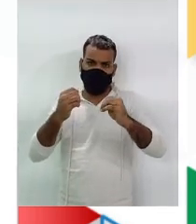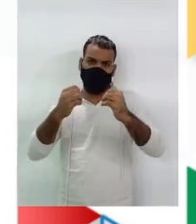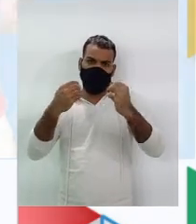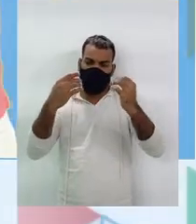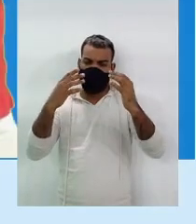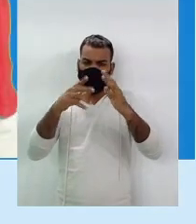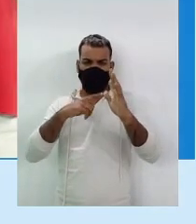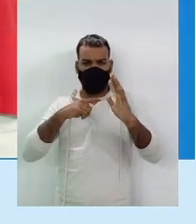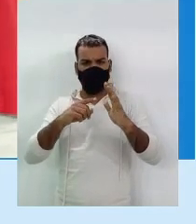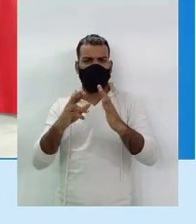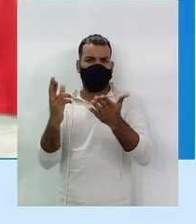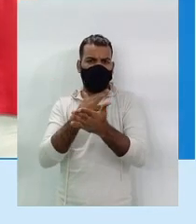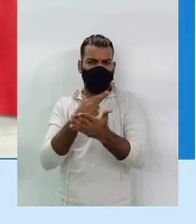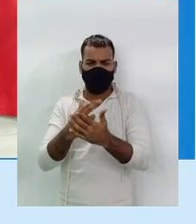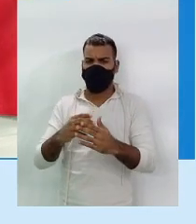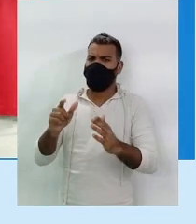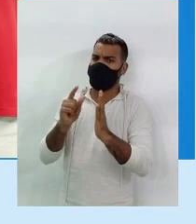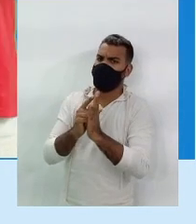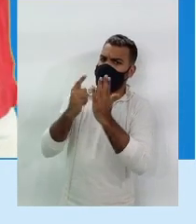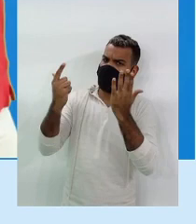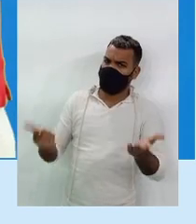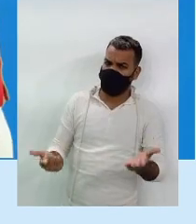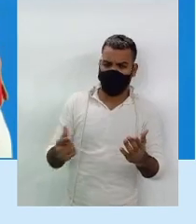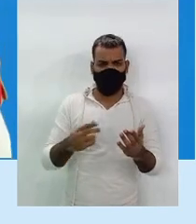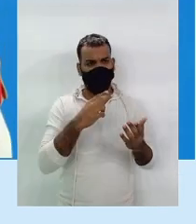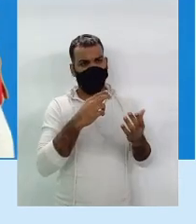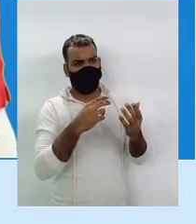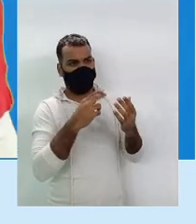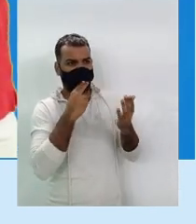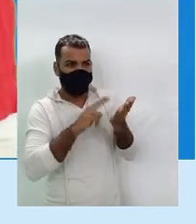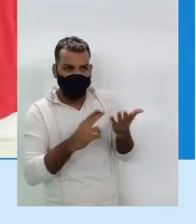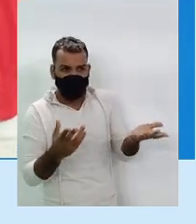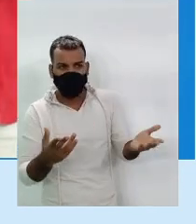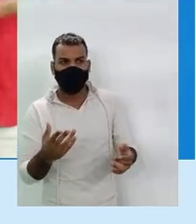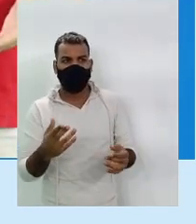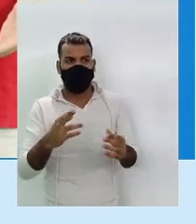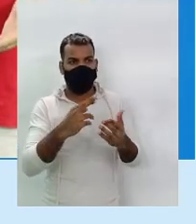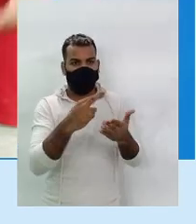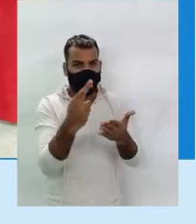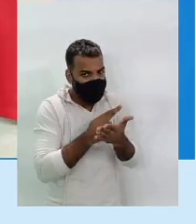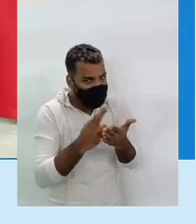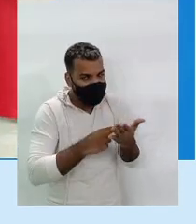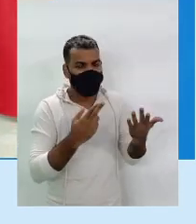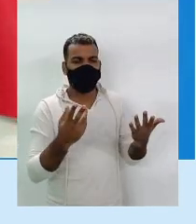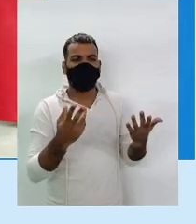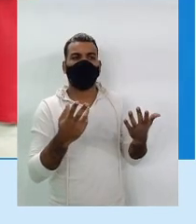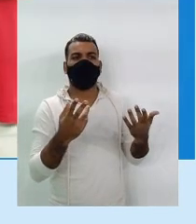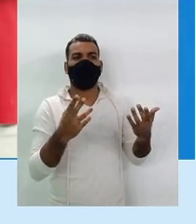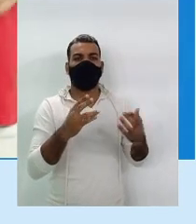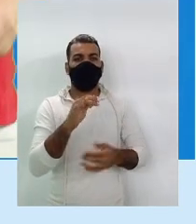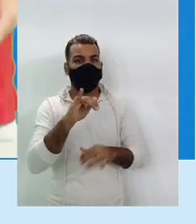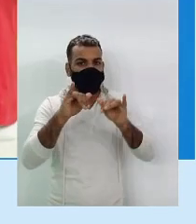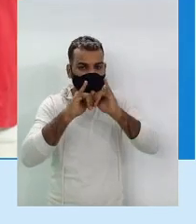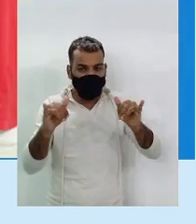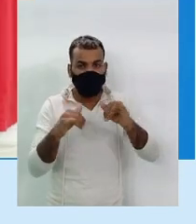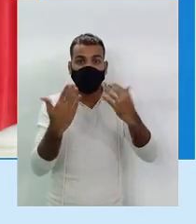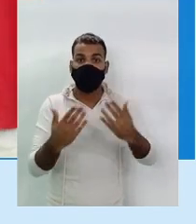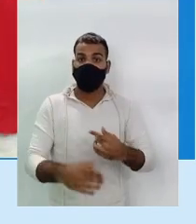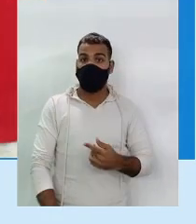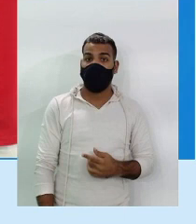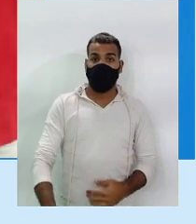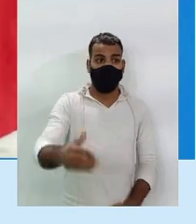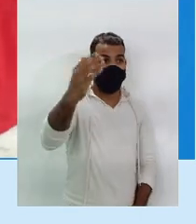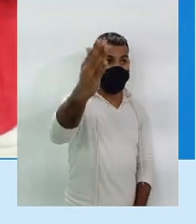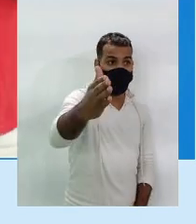as revistas, jornais, encartes, nós temos a revista, notícia. E aqui